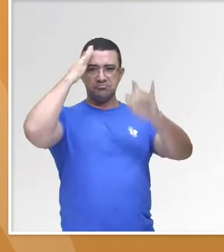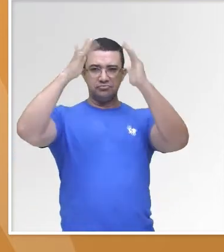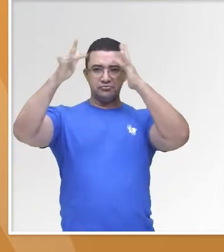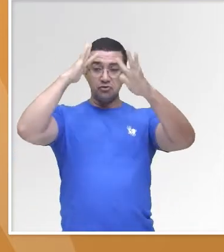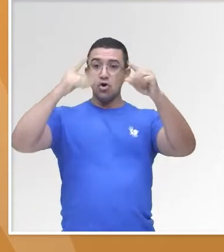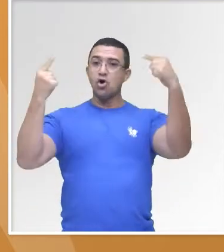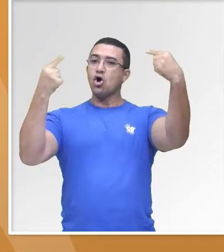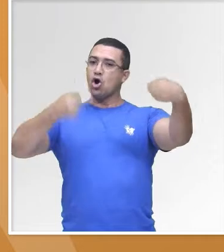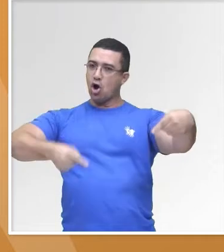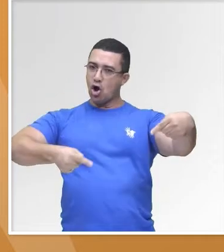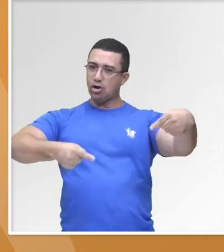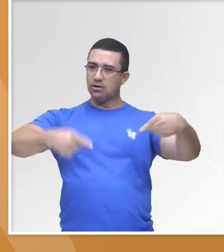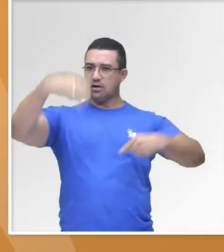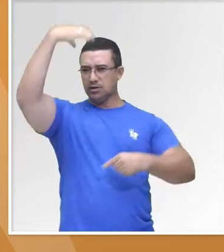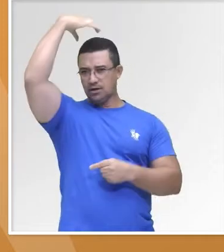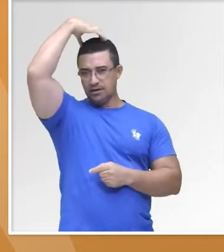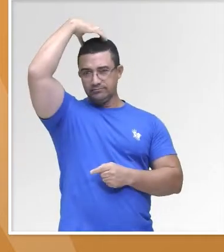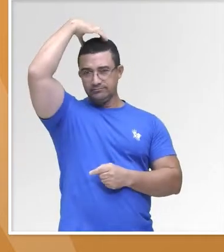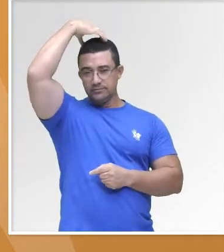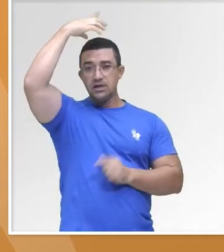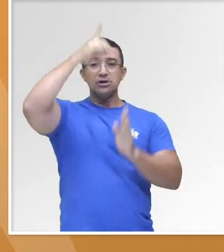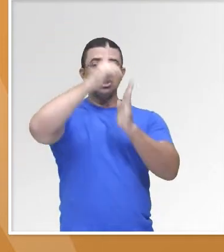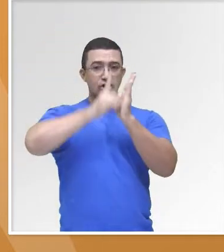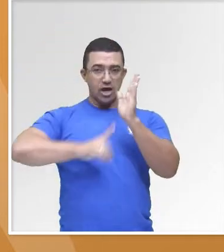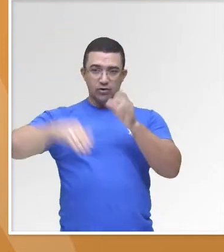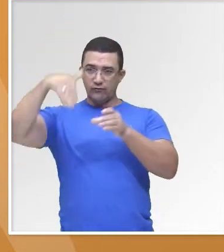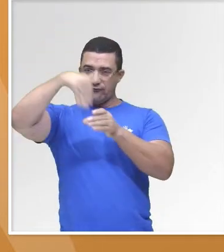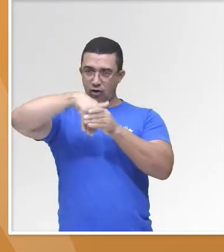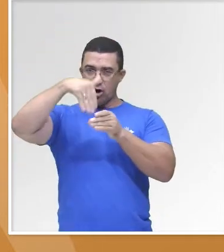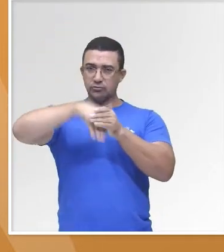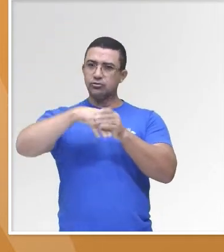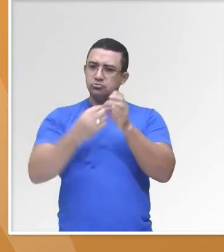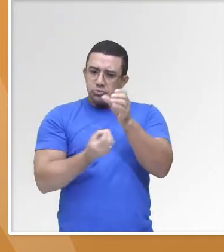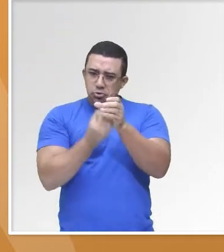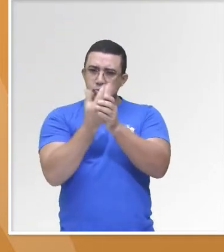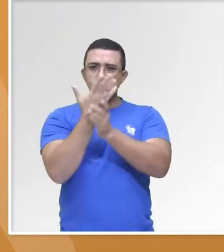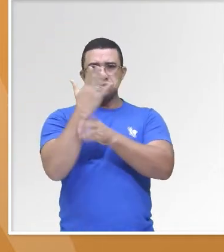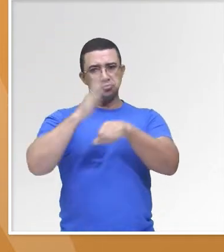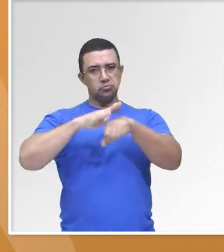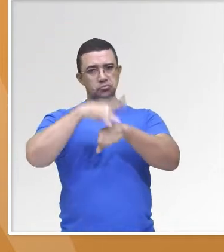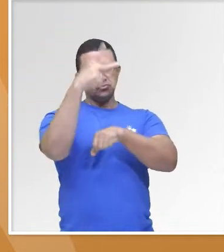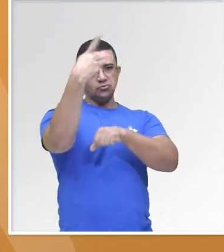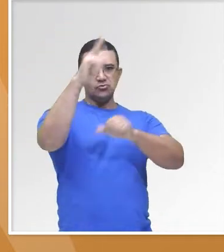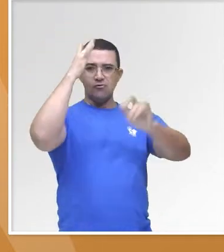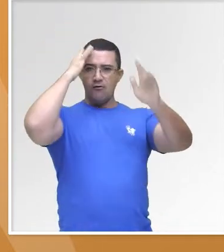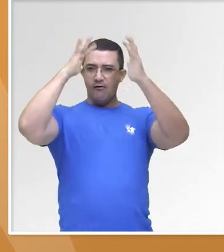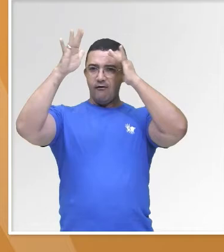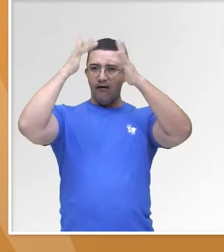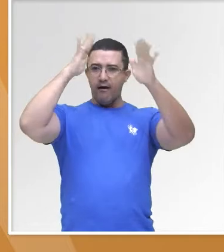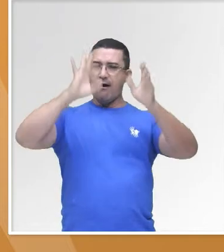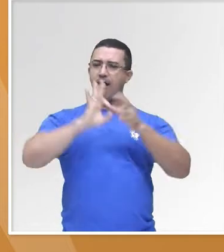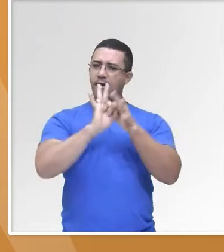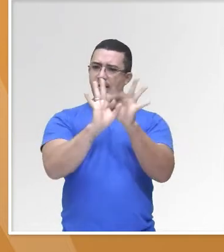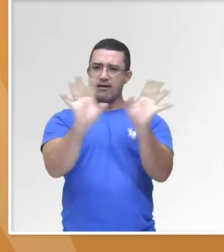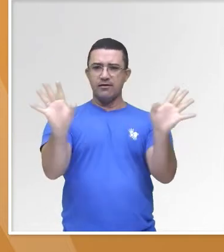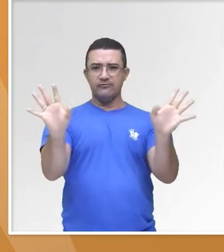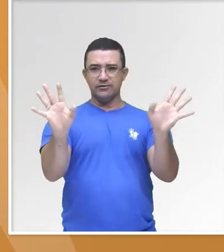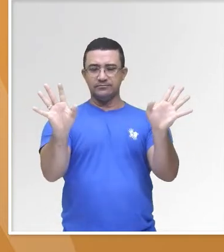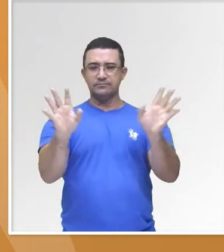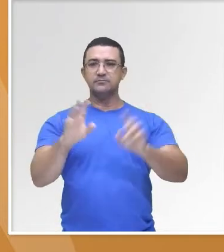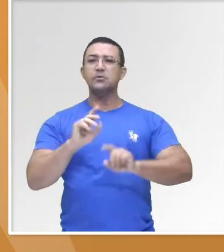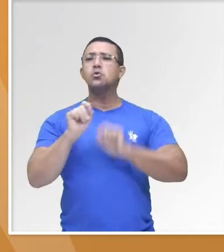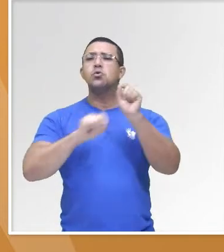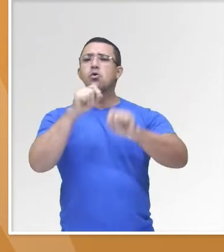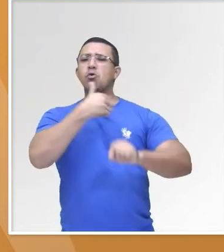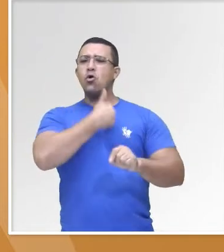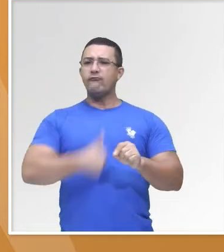ideia da monarquia, e o direito ao voto surgiram a partir das ideias liberais. Então, que forma de governo